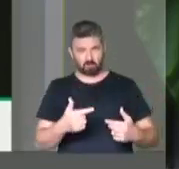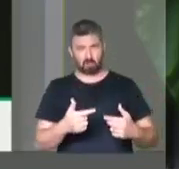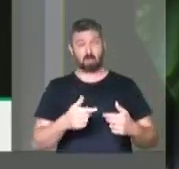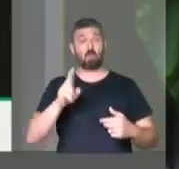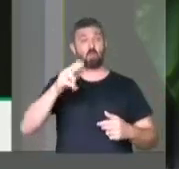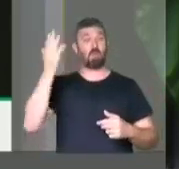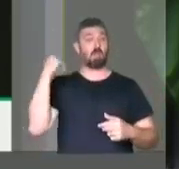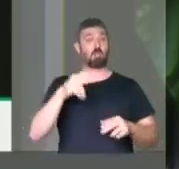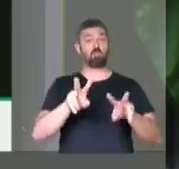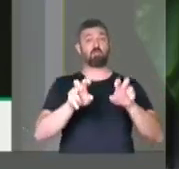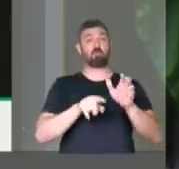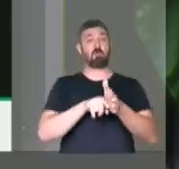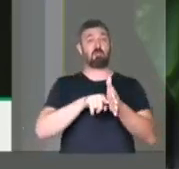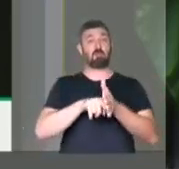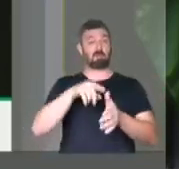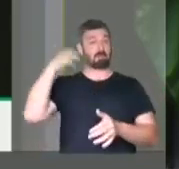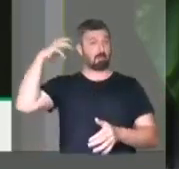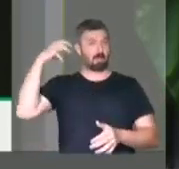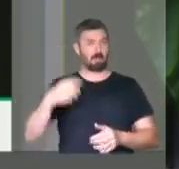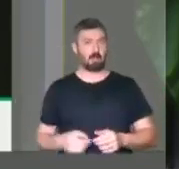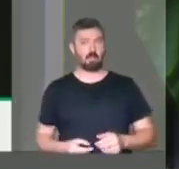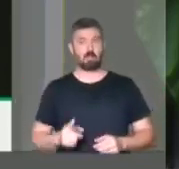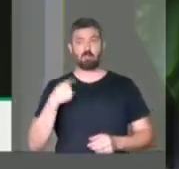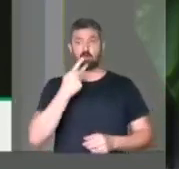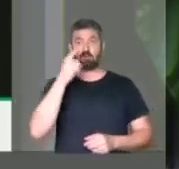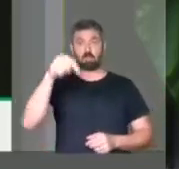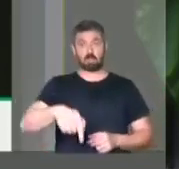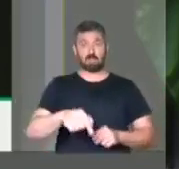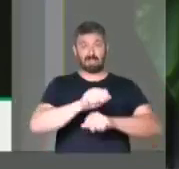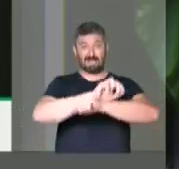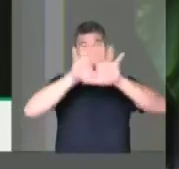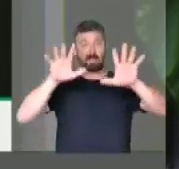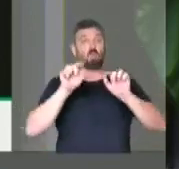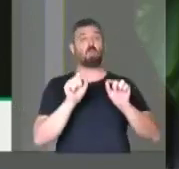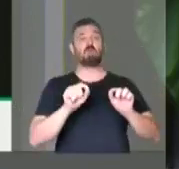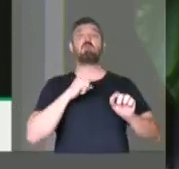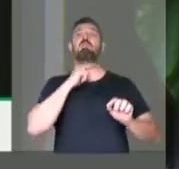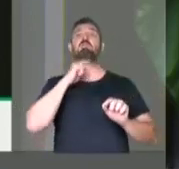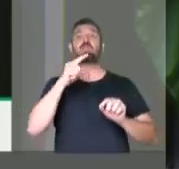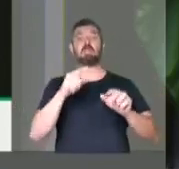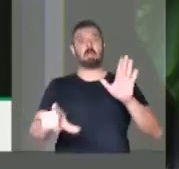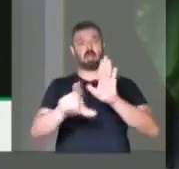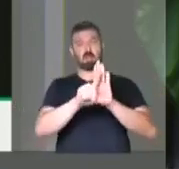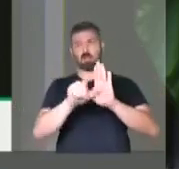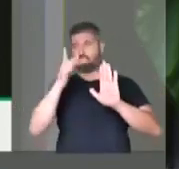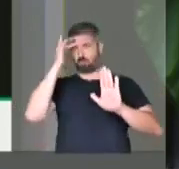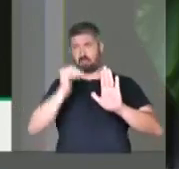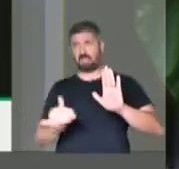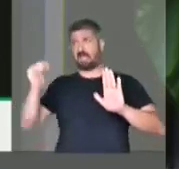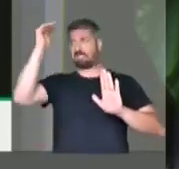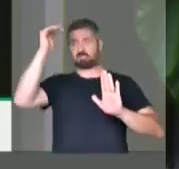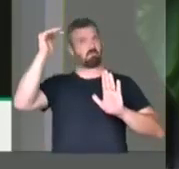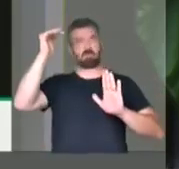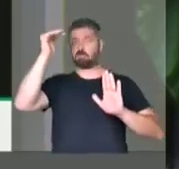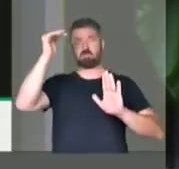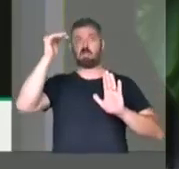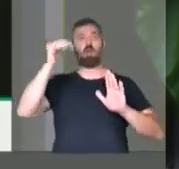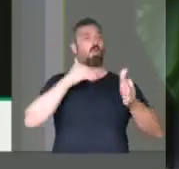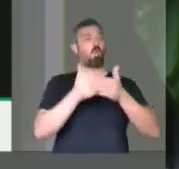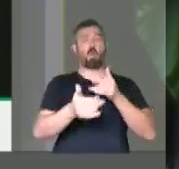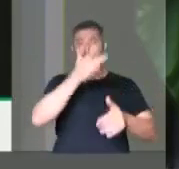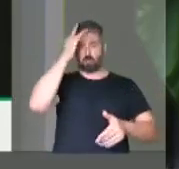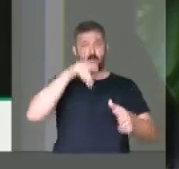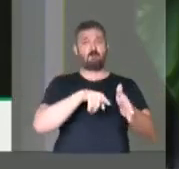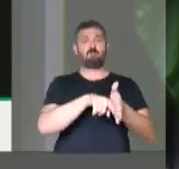nenhum momento em relação à investigação do caso da Marielle. O que a gente está colocando claramente é que ninguém está acima da lei, qualquer um tem que ser investigado.